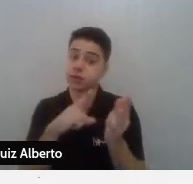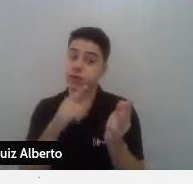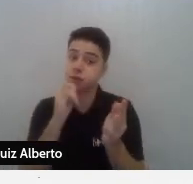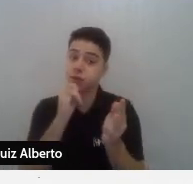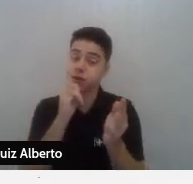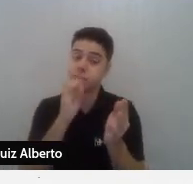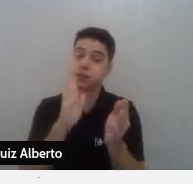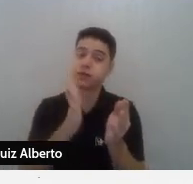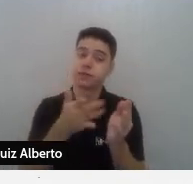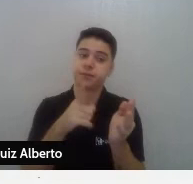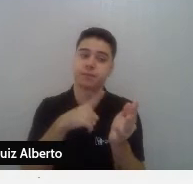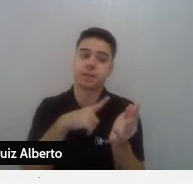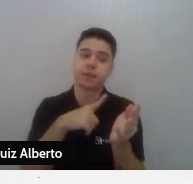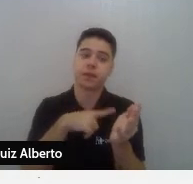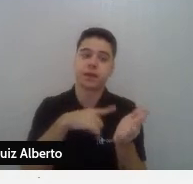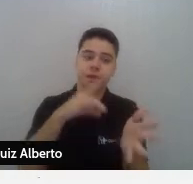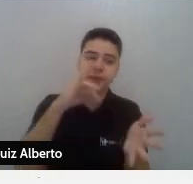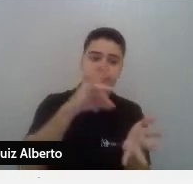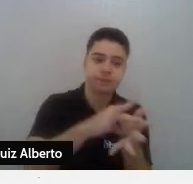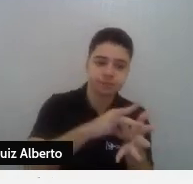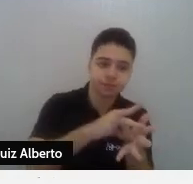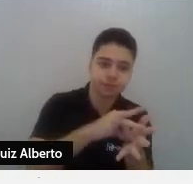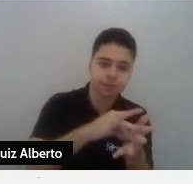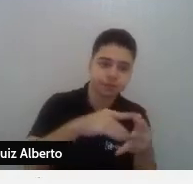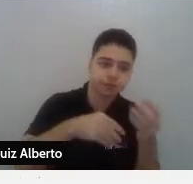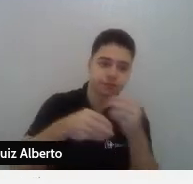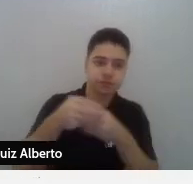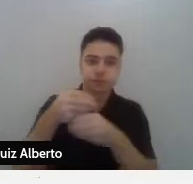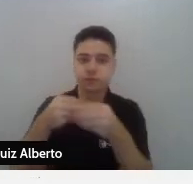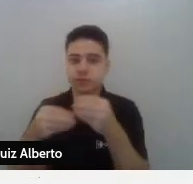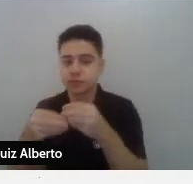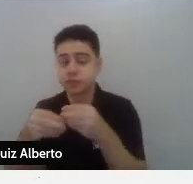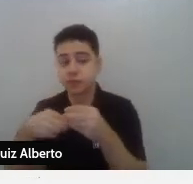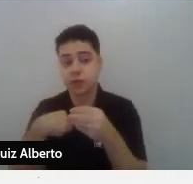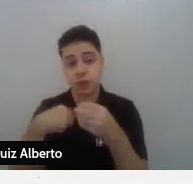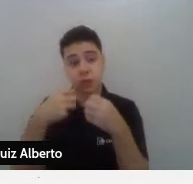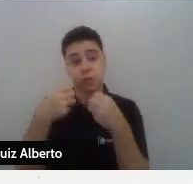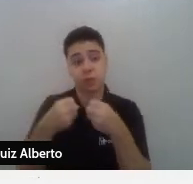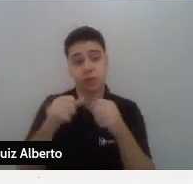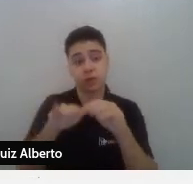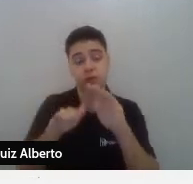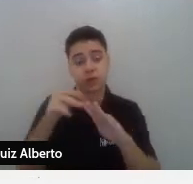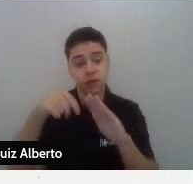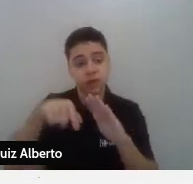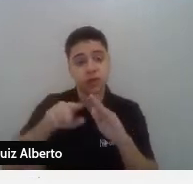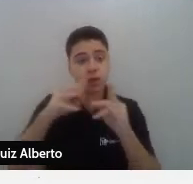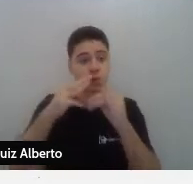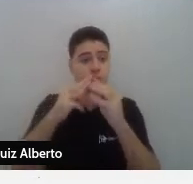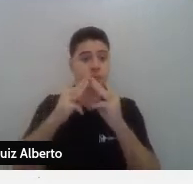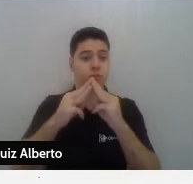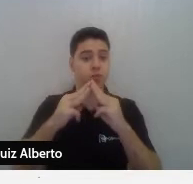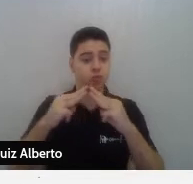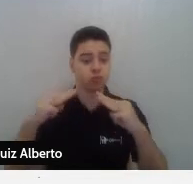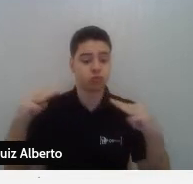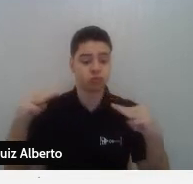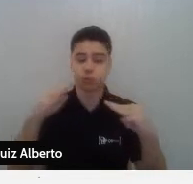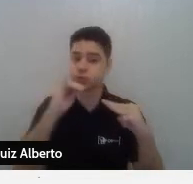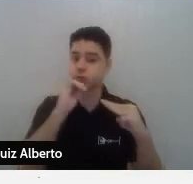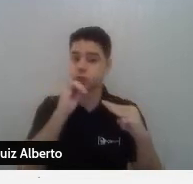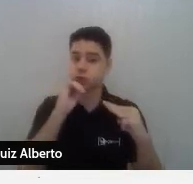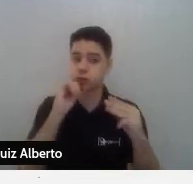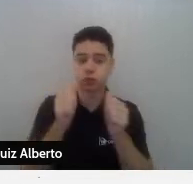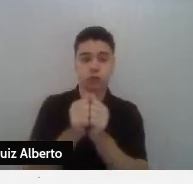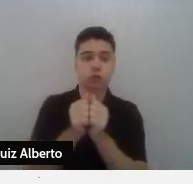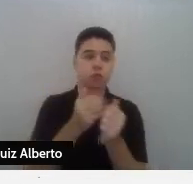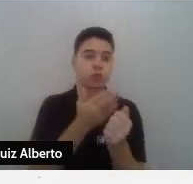né, a realidade, né, essa realidade mista, eu poderia ir em um museu com uma